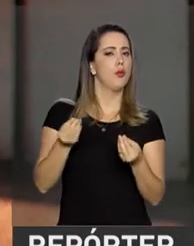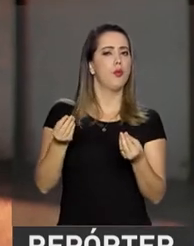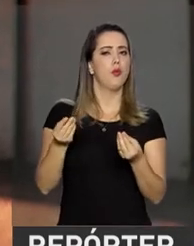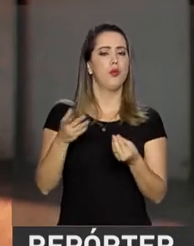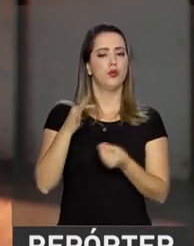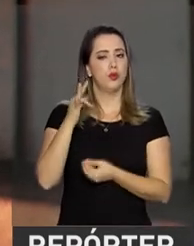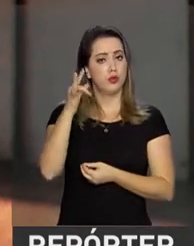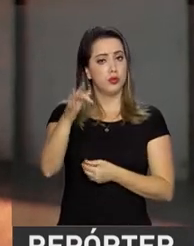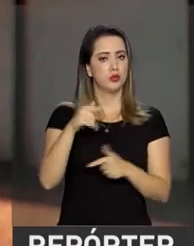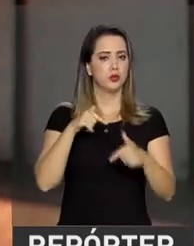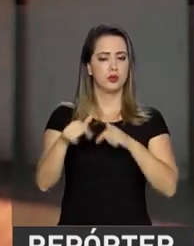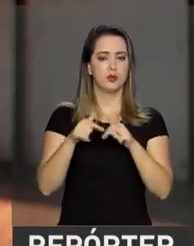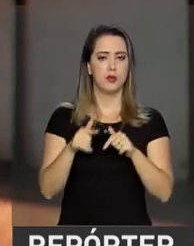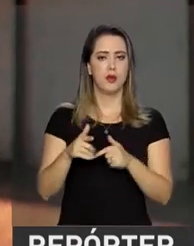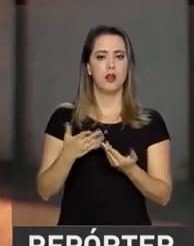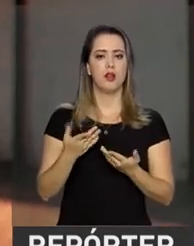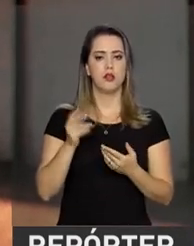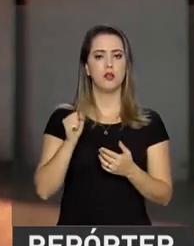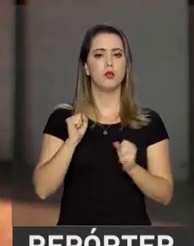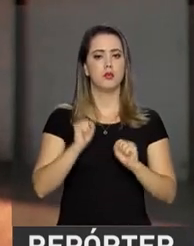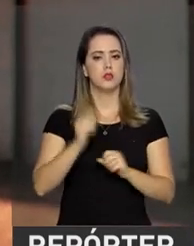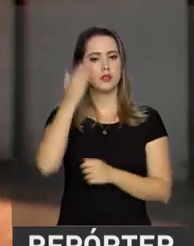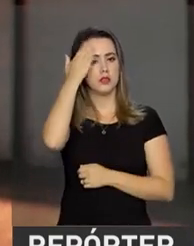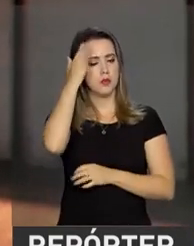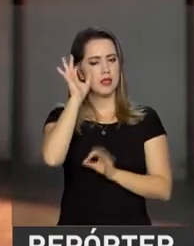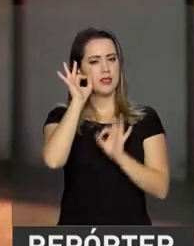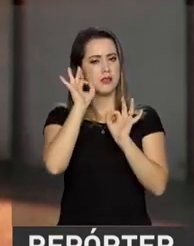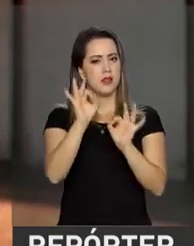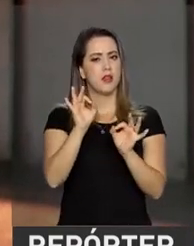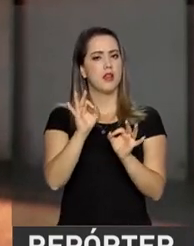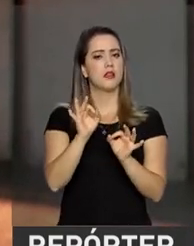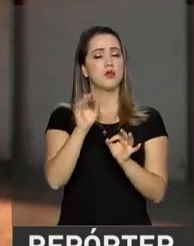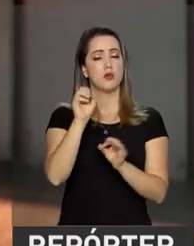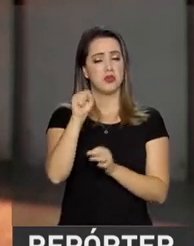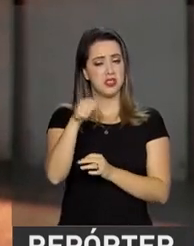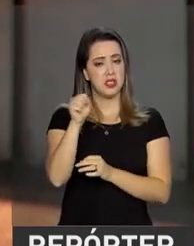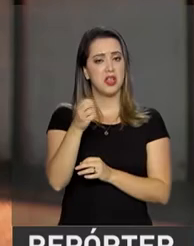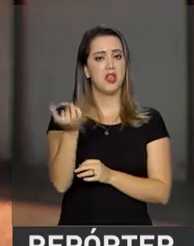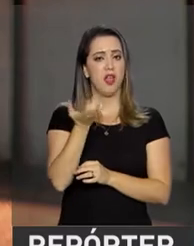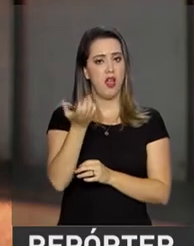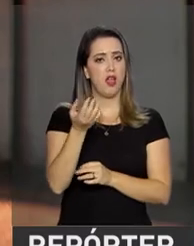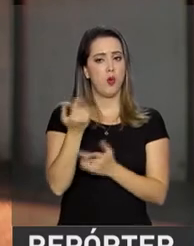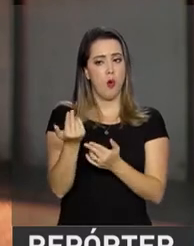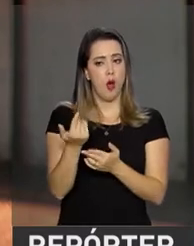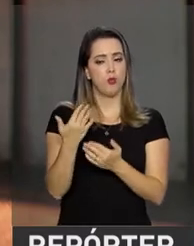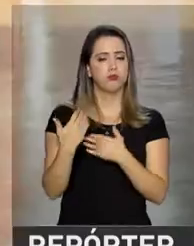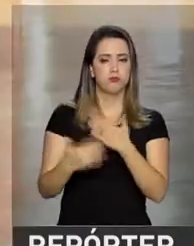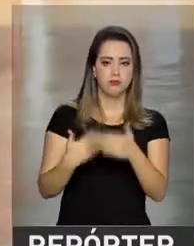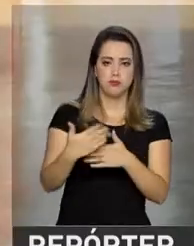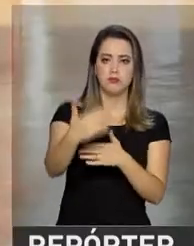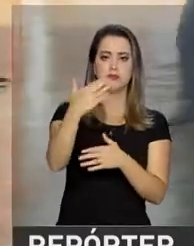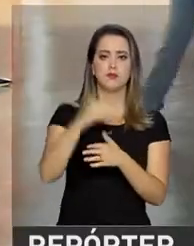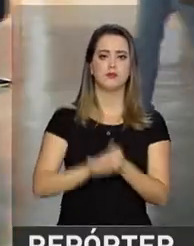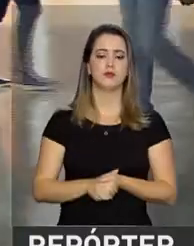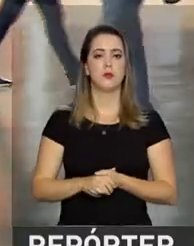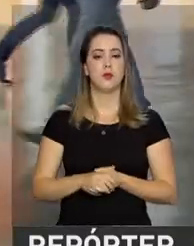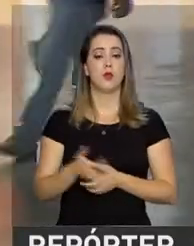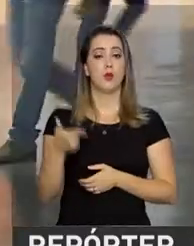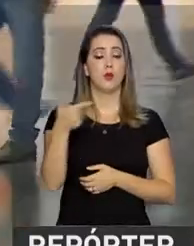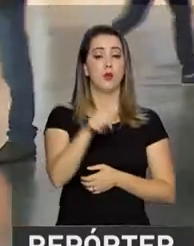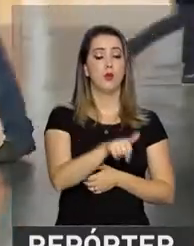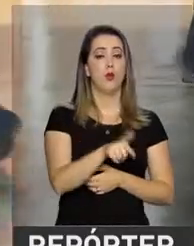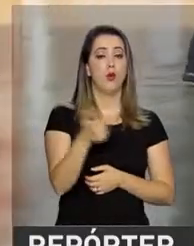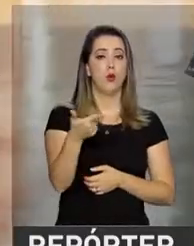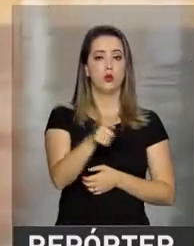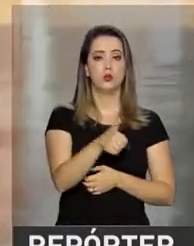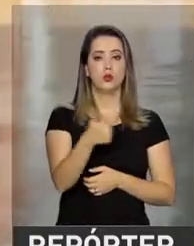ela vai poder aprofundar e vai poder saber realmente se ela quer aquilo para a vida dela. As outras 100 mil